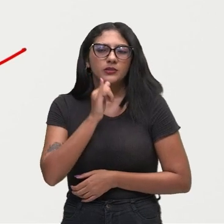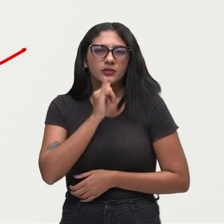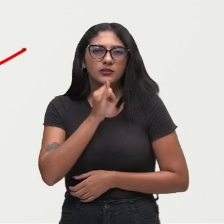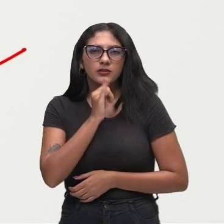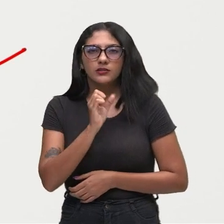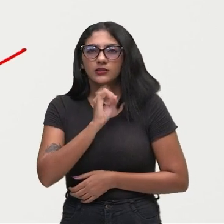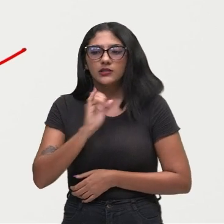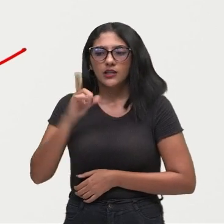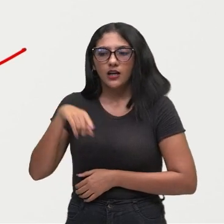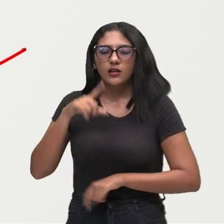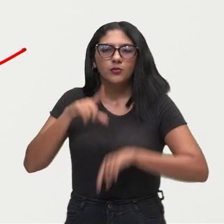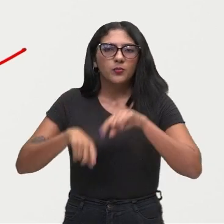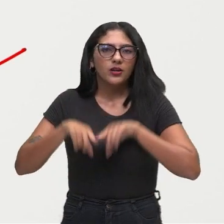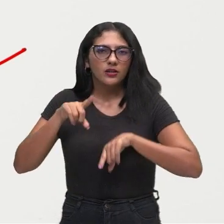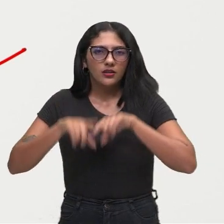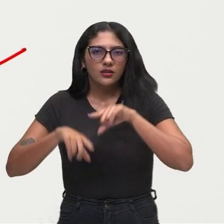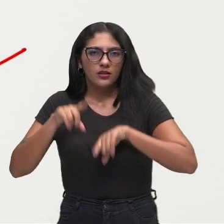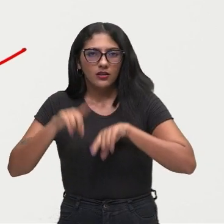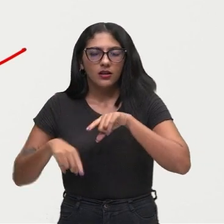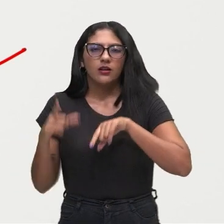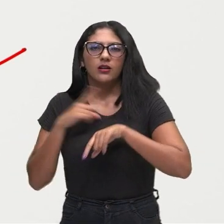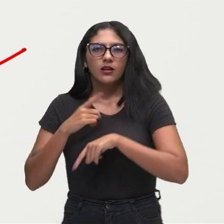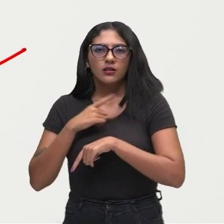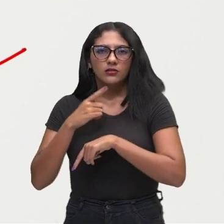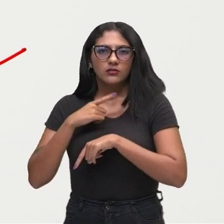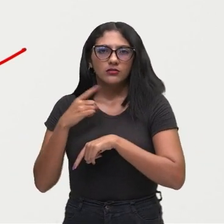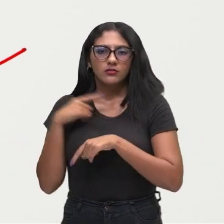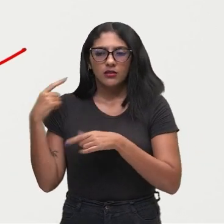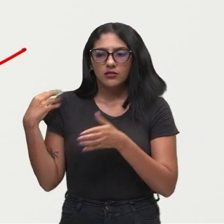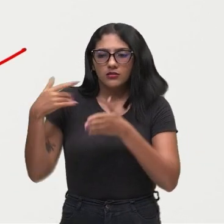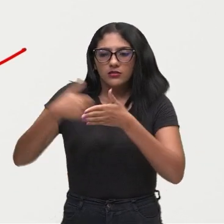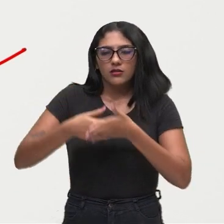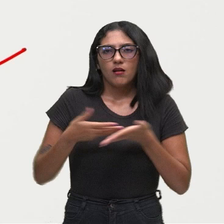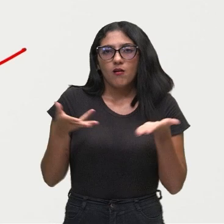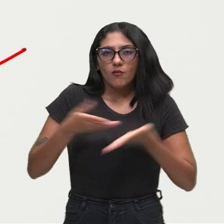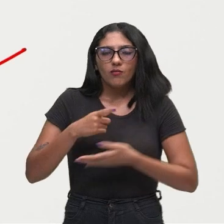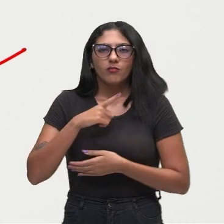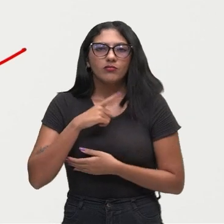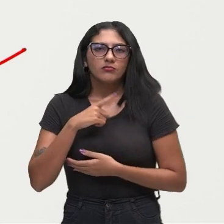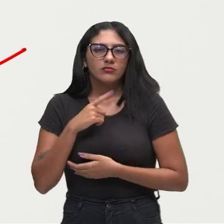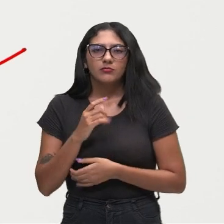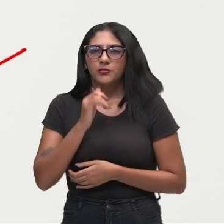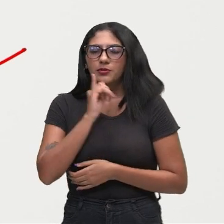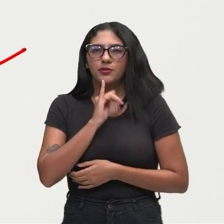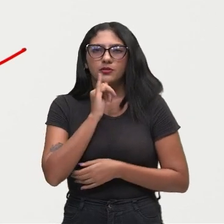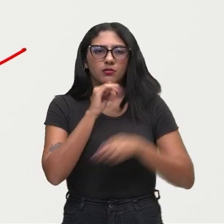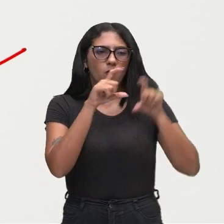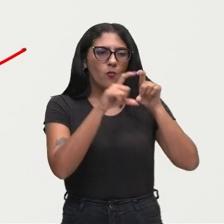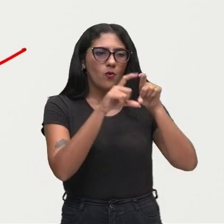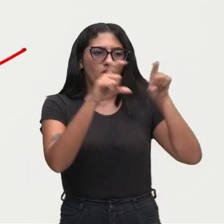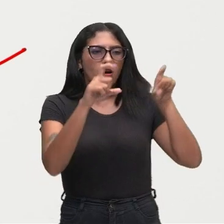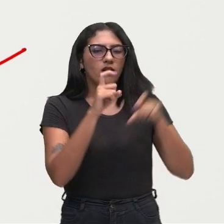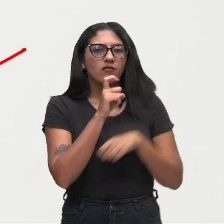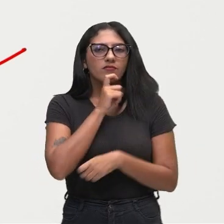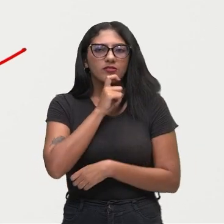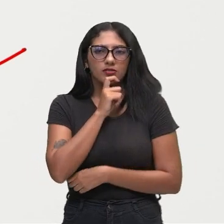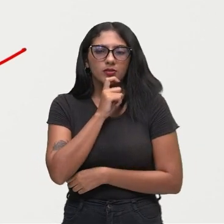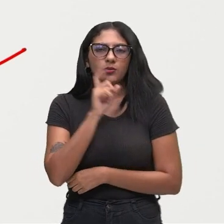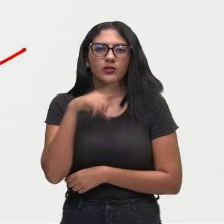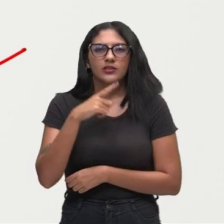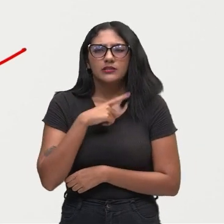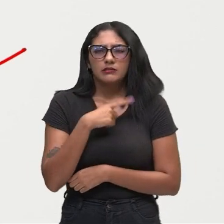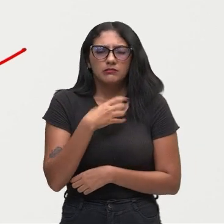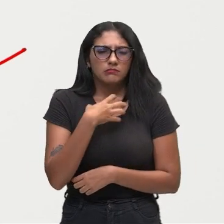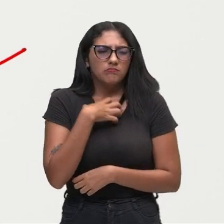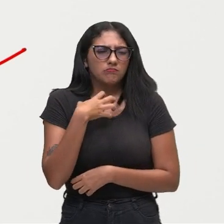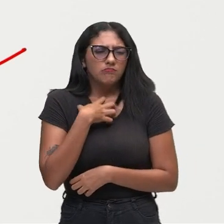esses equipamentos fazem hoje sentirmos, no caso do ar-condicionado, sentir o conforto dos